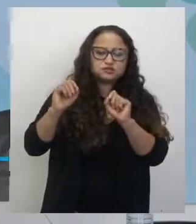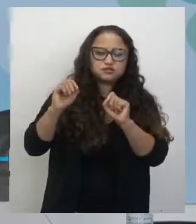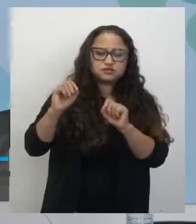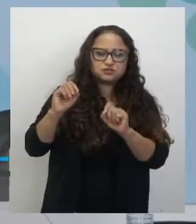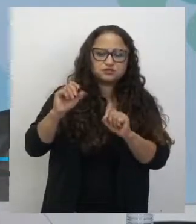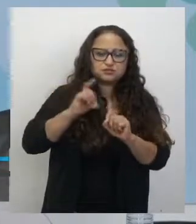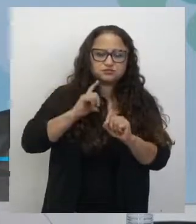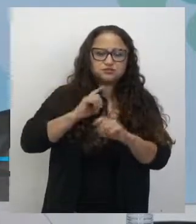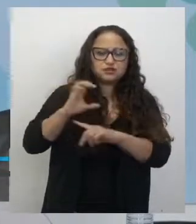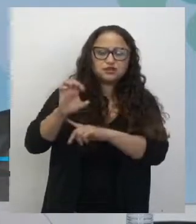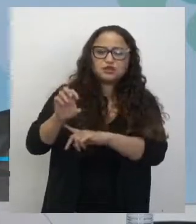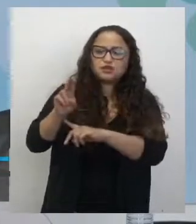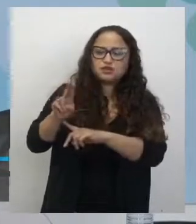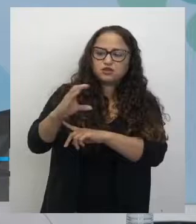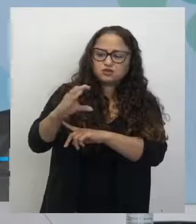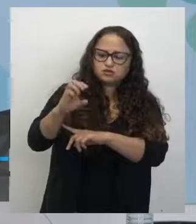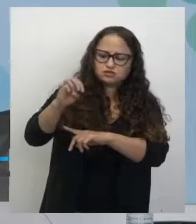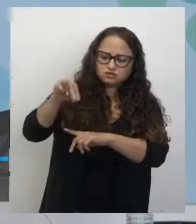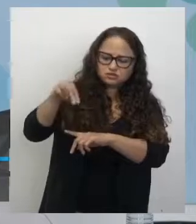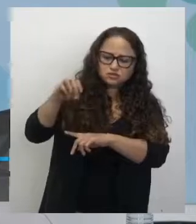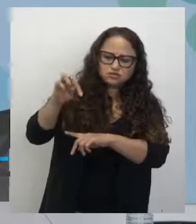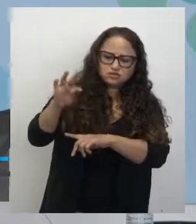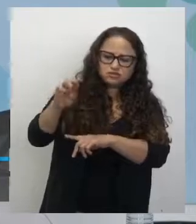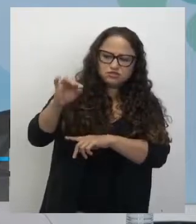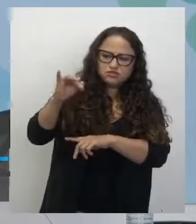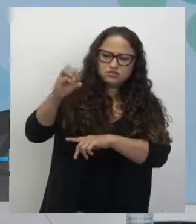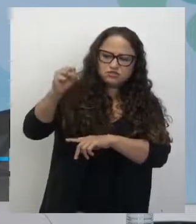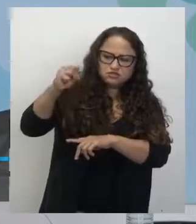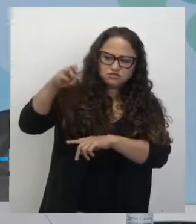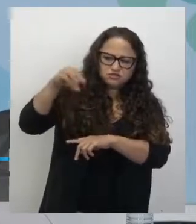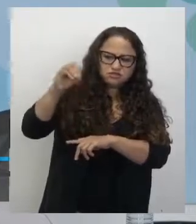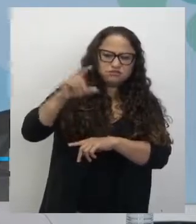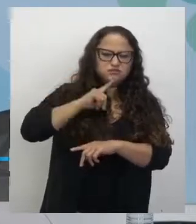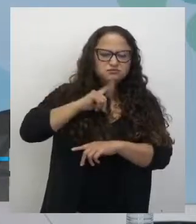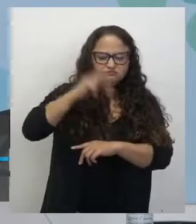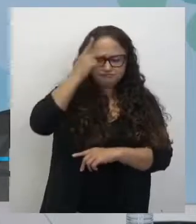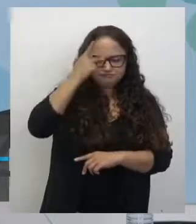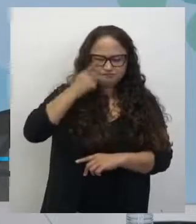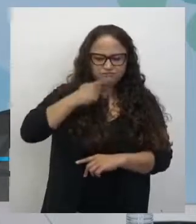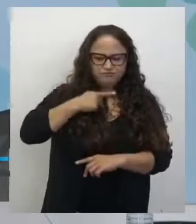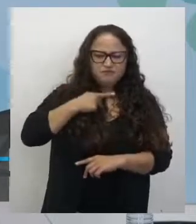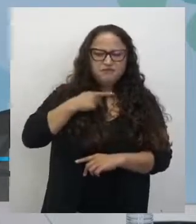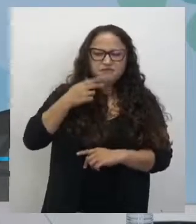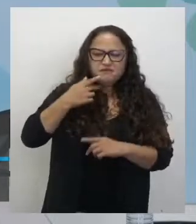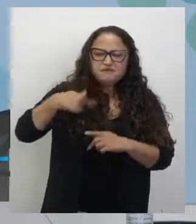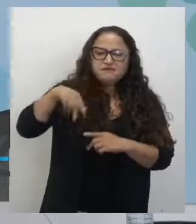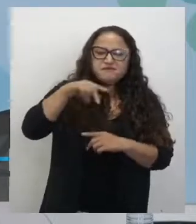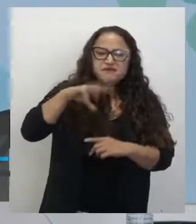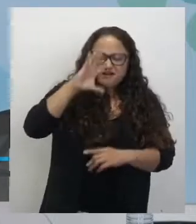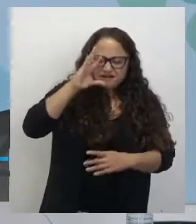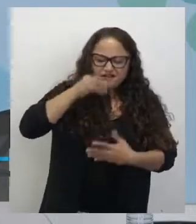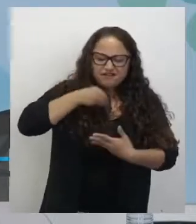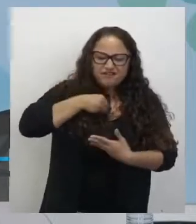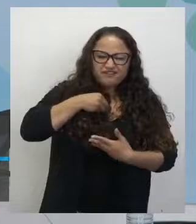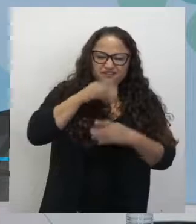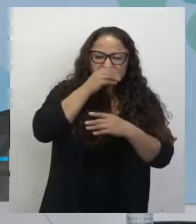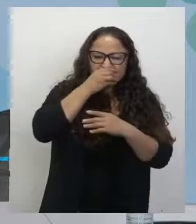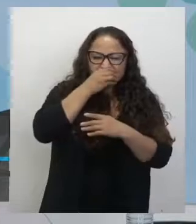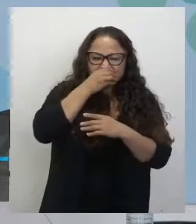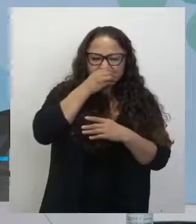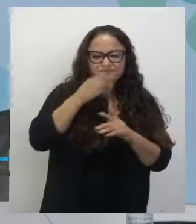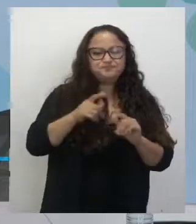ou eucentrismo, ou se você for na psicanálise, o narcisismo, em tantos outros lugares, que tem